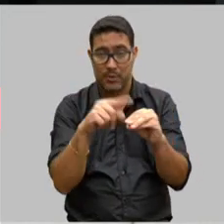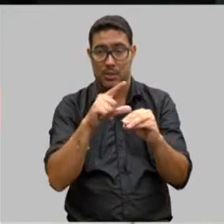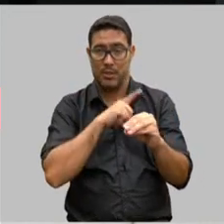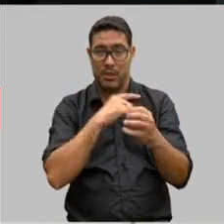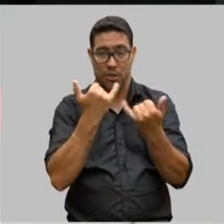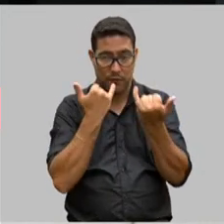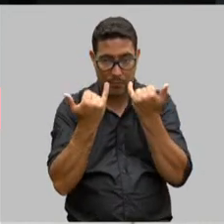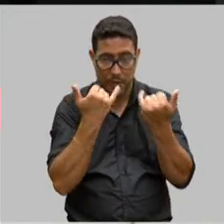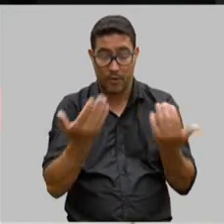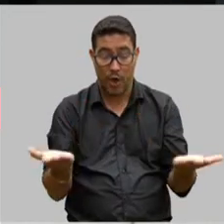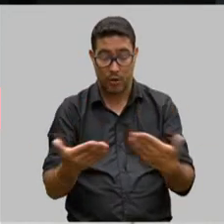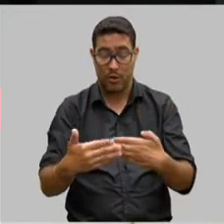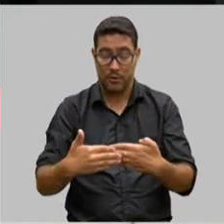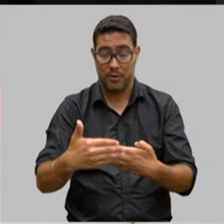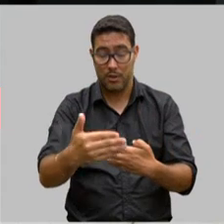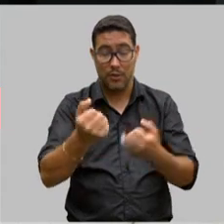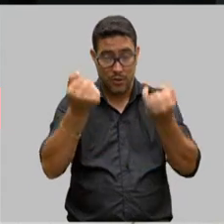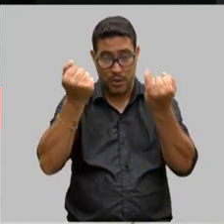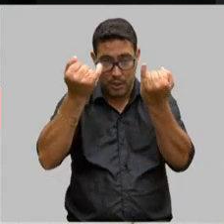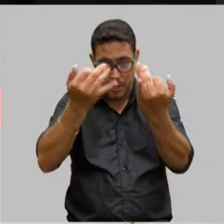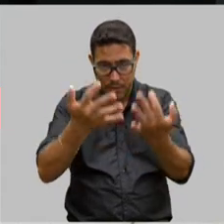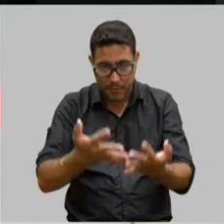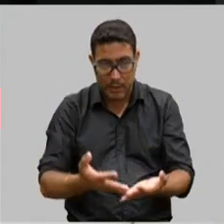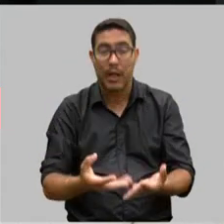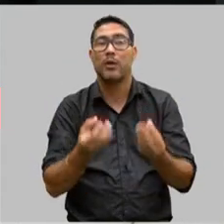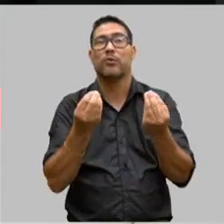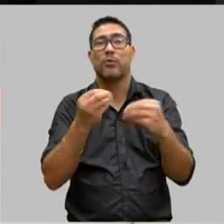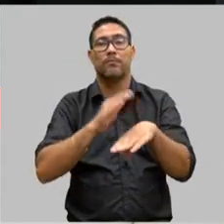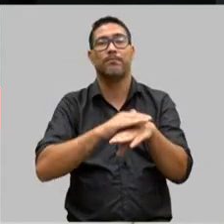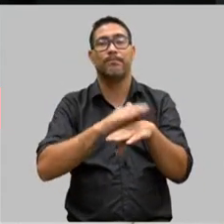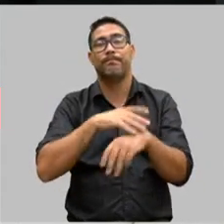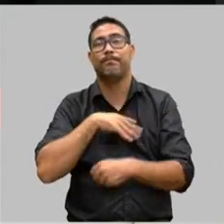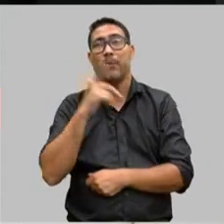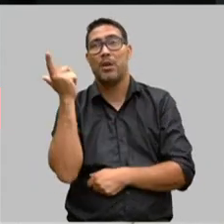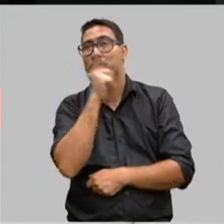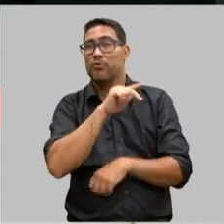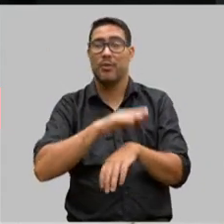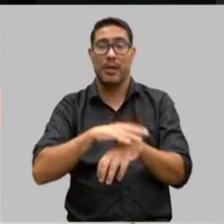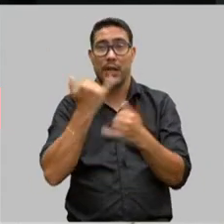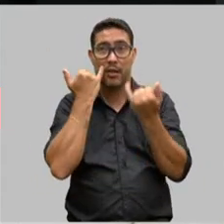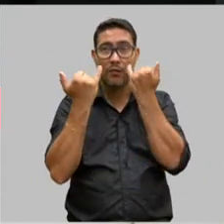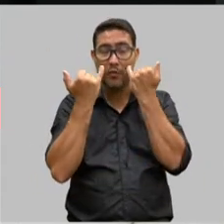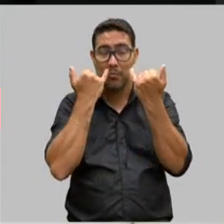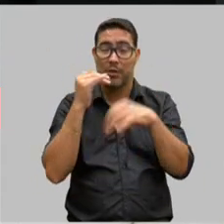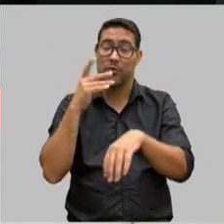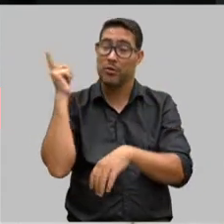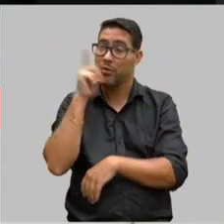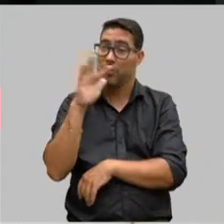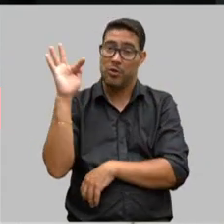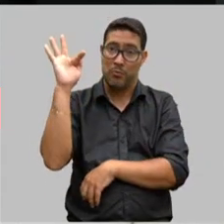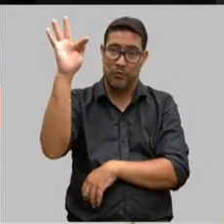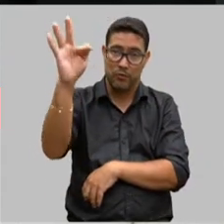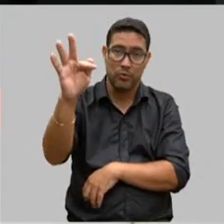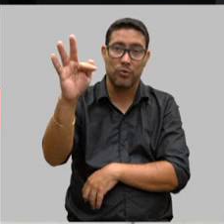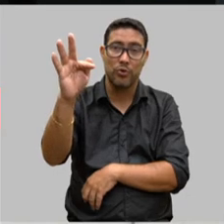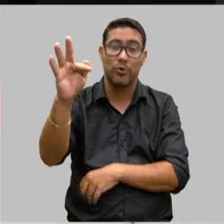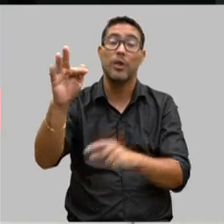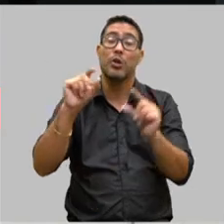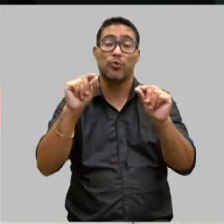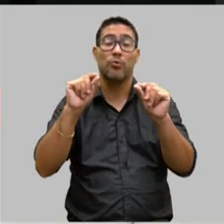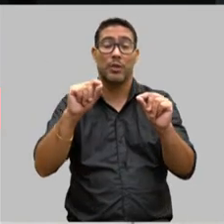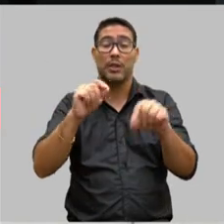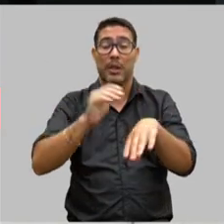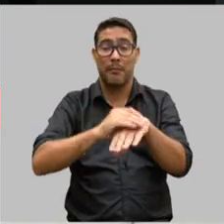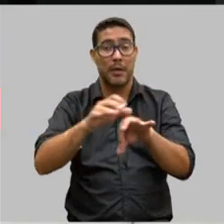daqui, eu vou explicar como que a gente obtém as informações para o futuro e o que está sendo projetado.